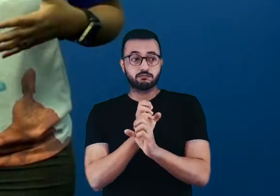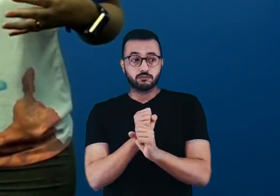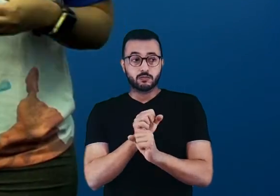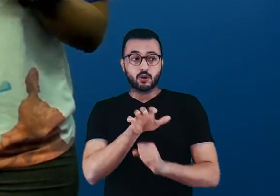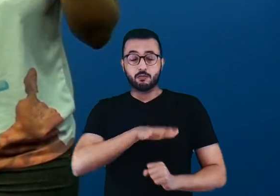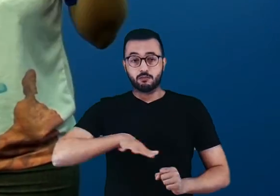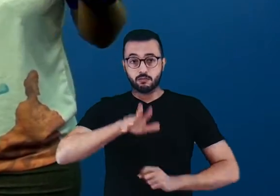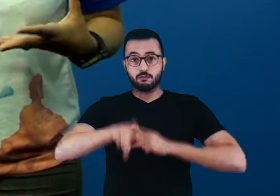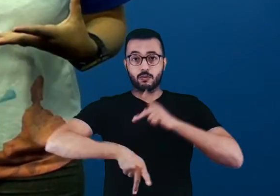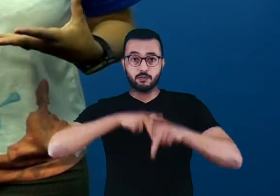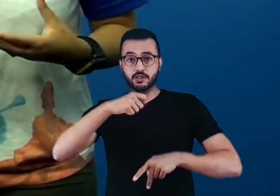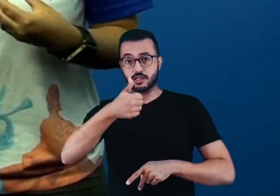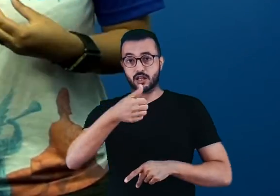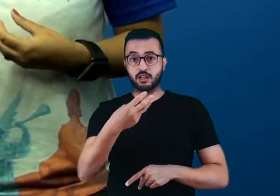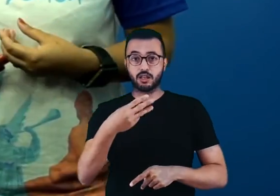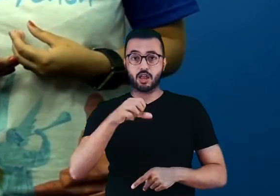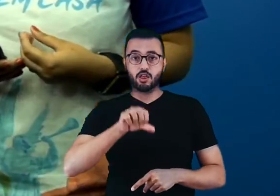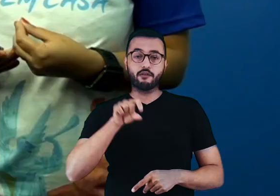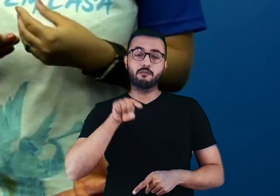em